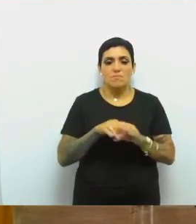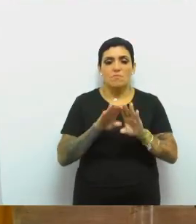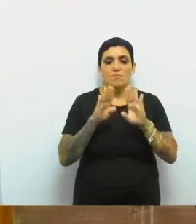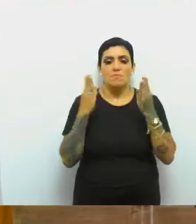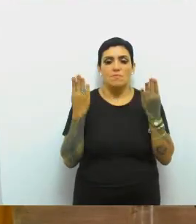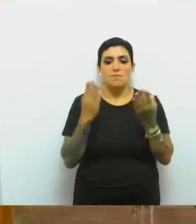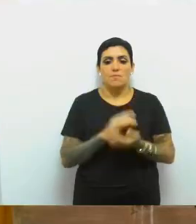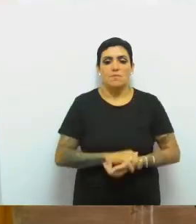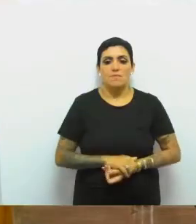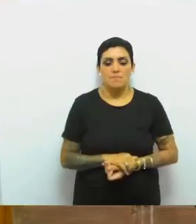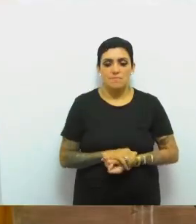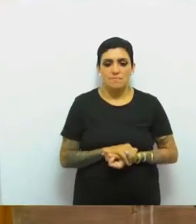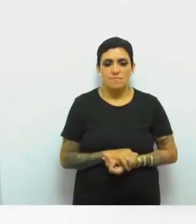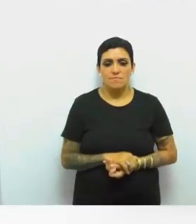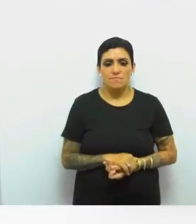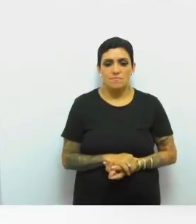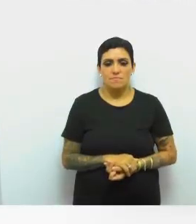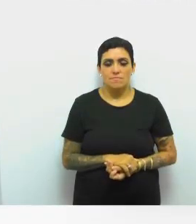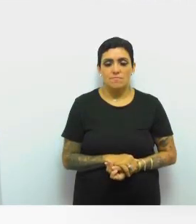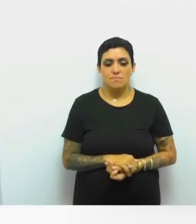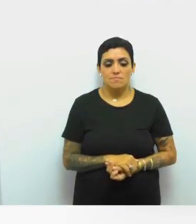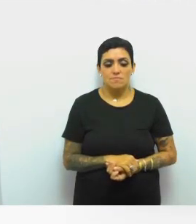aberta.